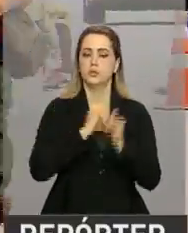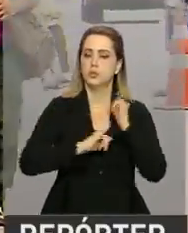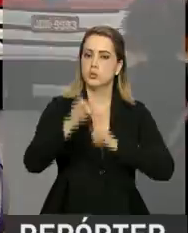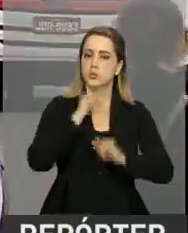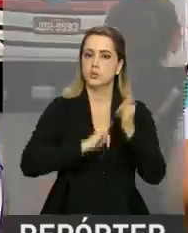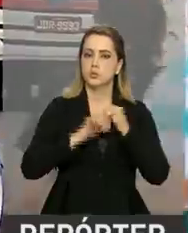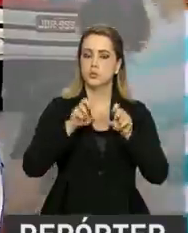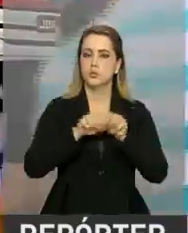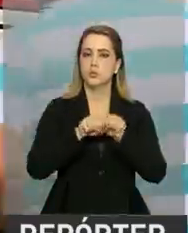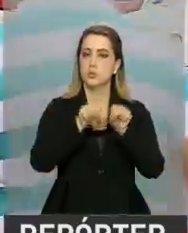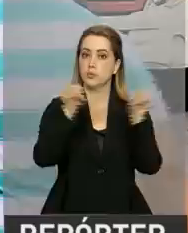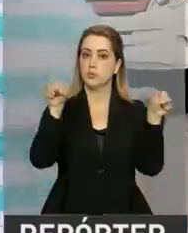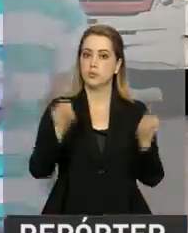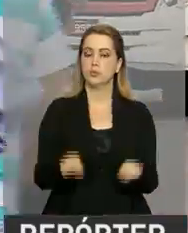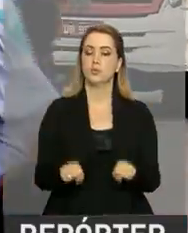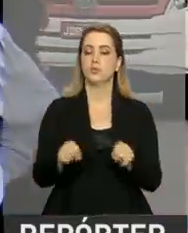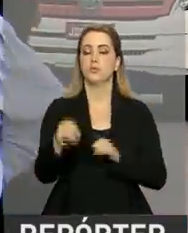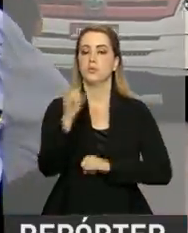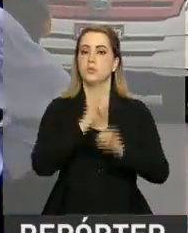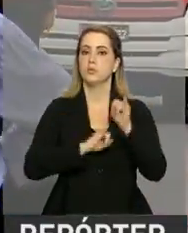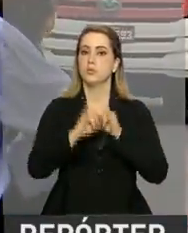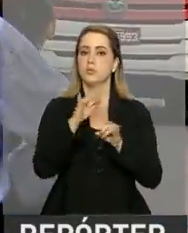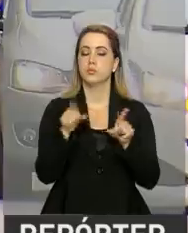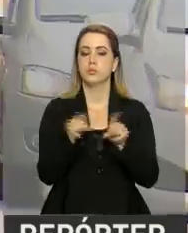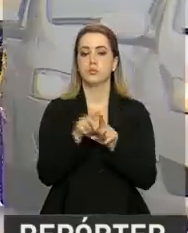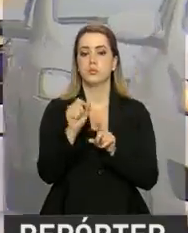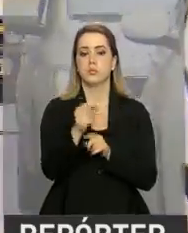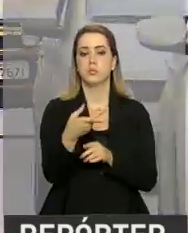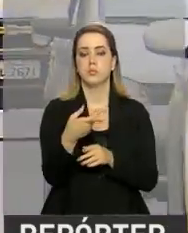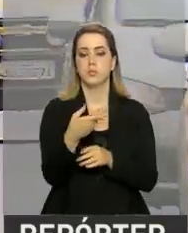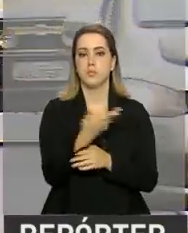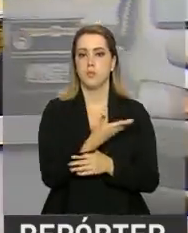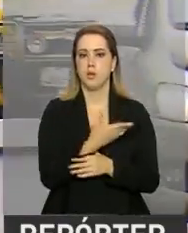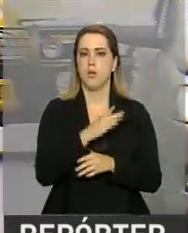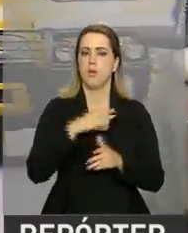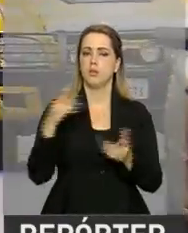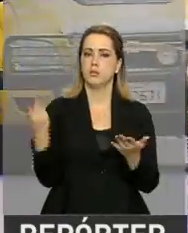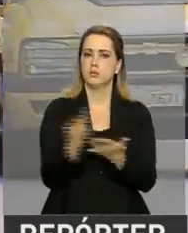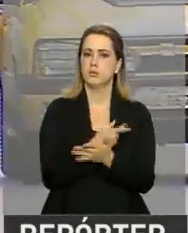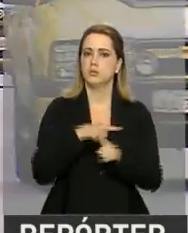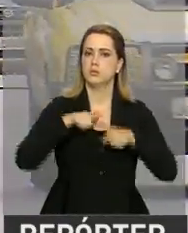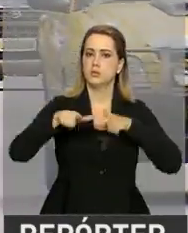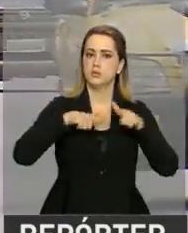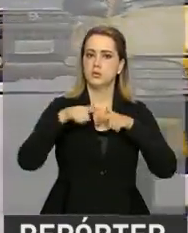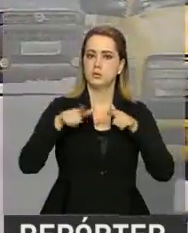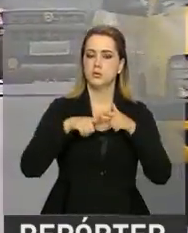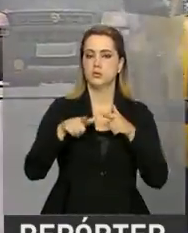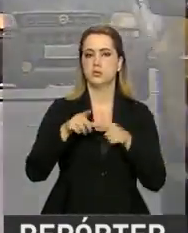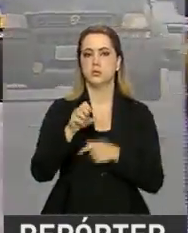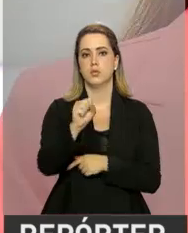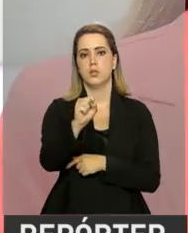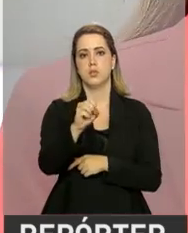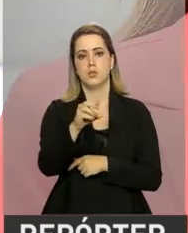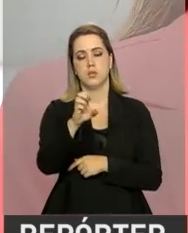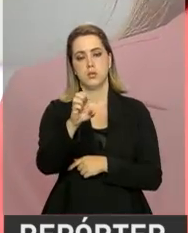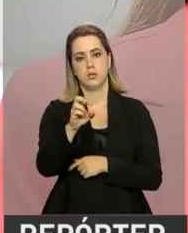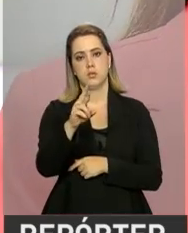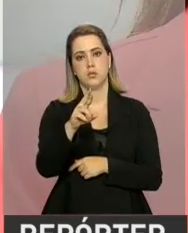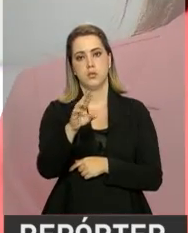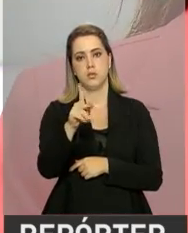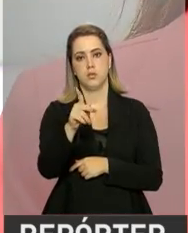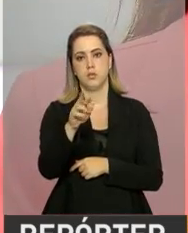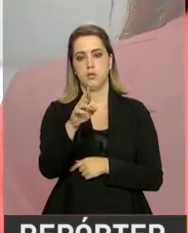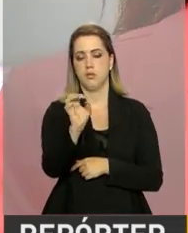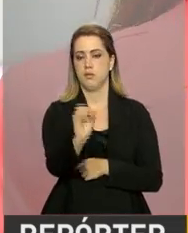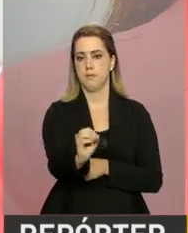eletrônica o aplicativo foi desenvolvido pelo serviço Federal de processamento de dados do cerpro hoje quem